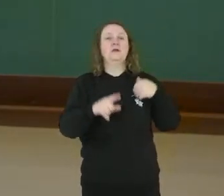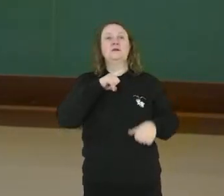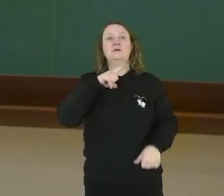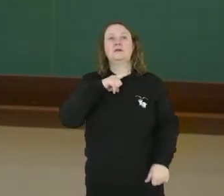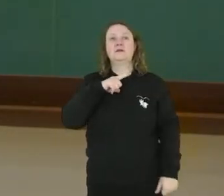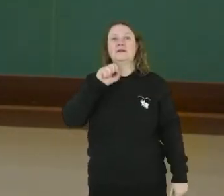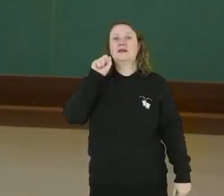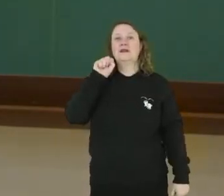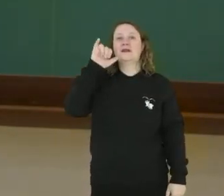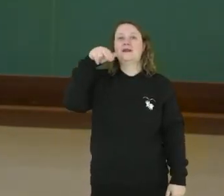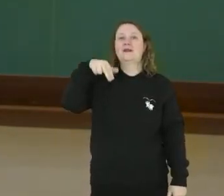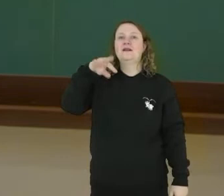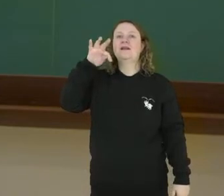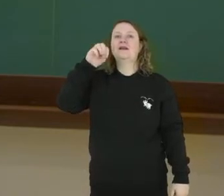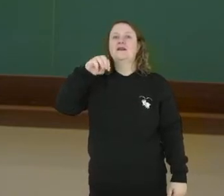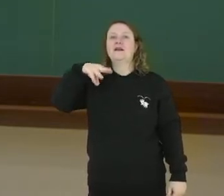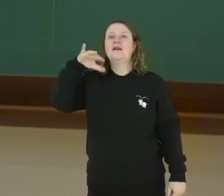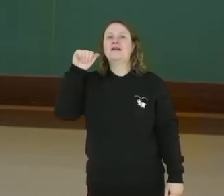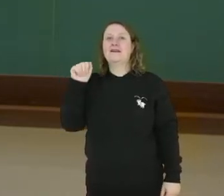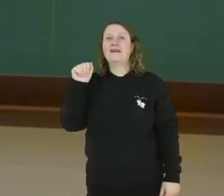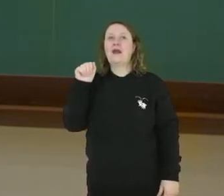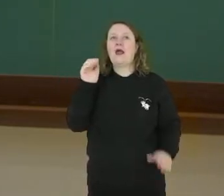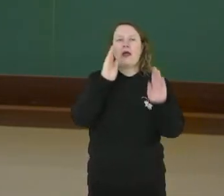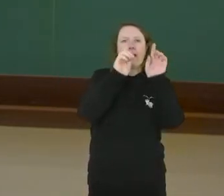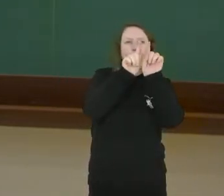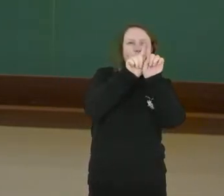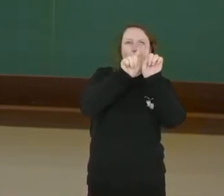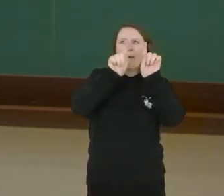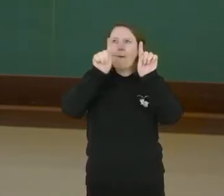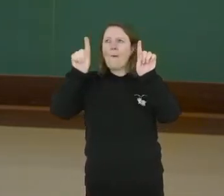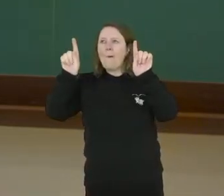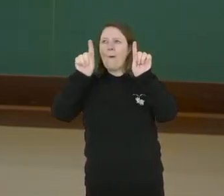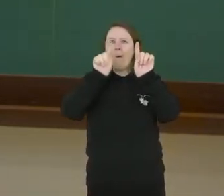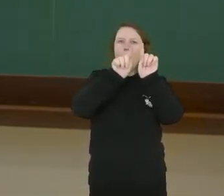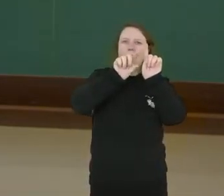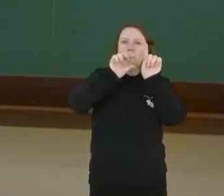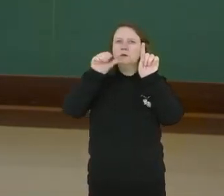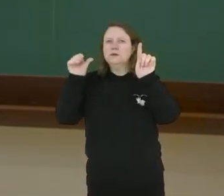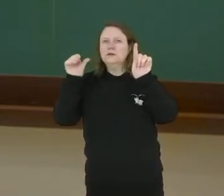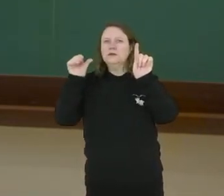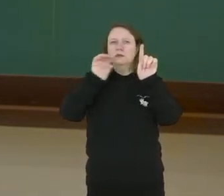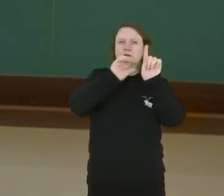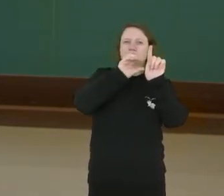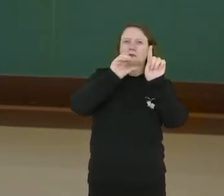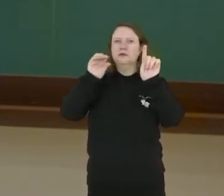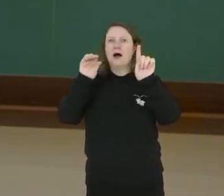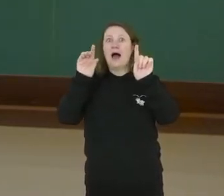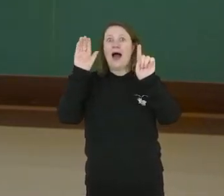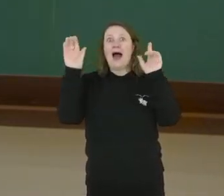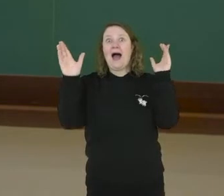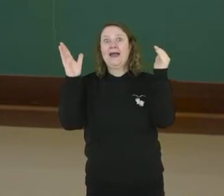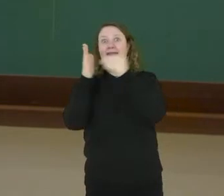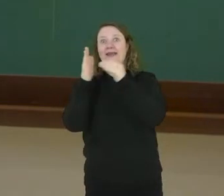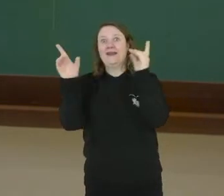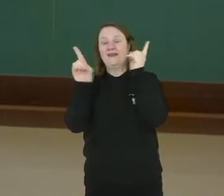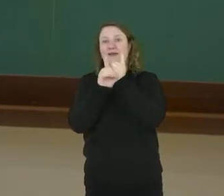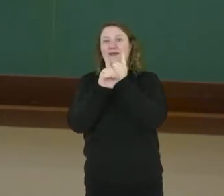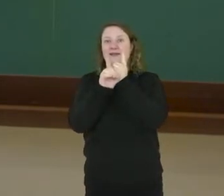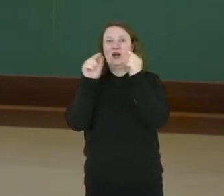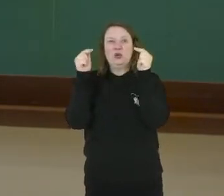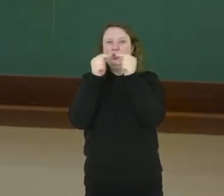do rádio lá, ó. Ah, você sintonizou o rádio direito, ele ficava tss, com barulhinho assim. Então, sintonia também é a sintonia